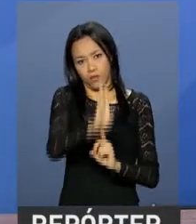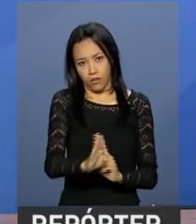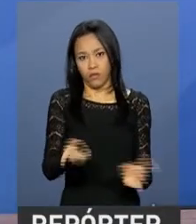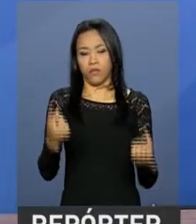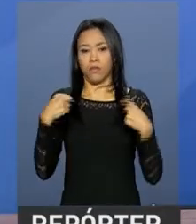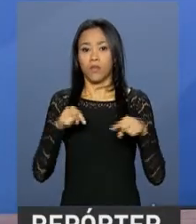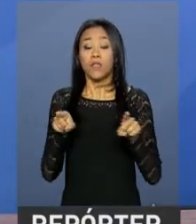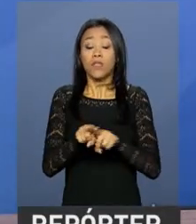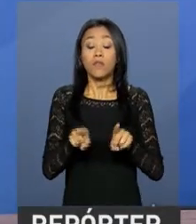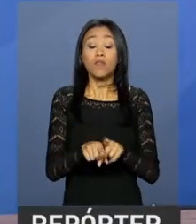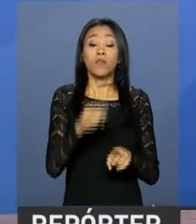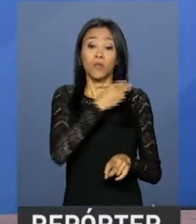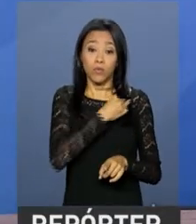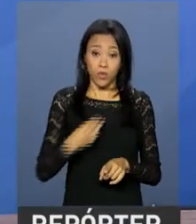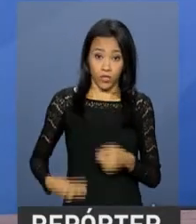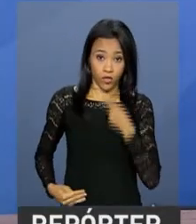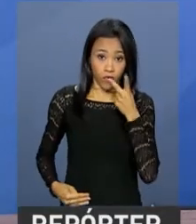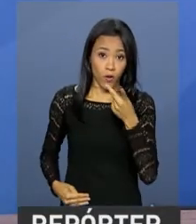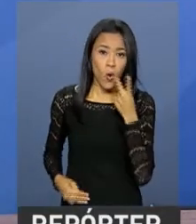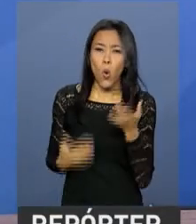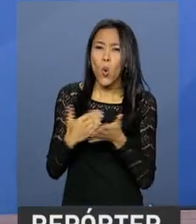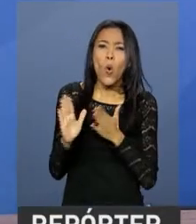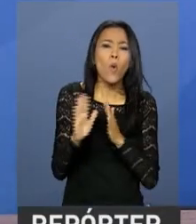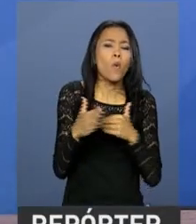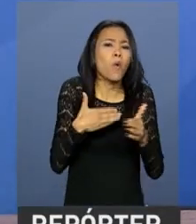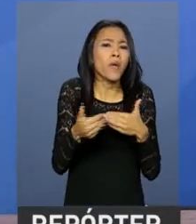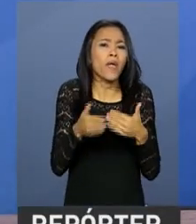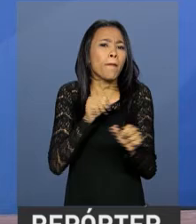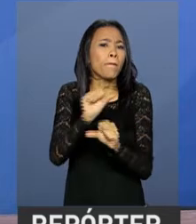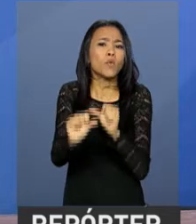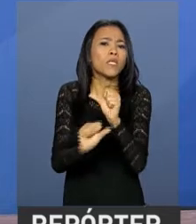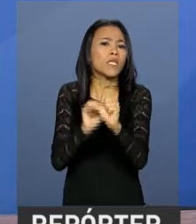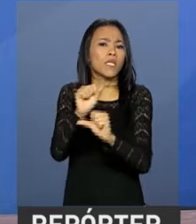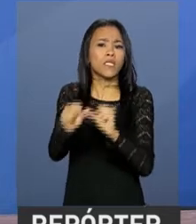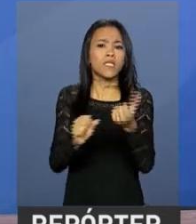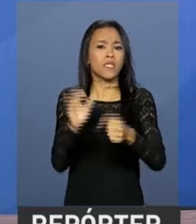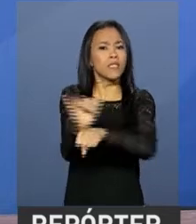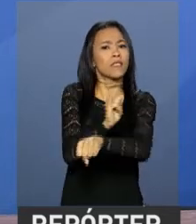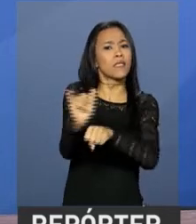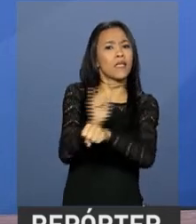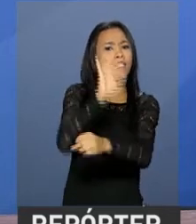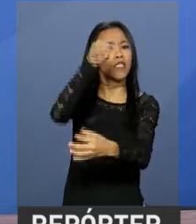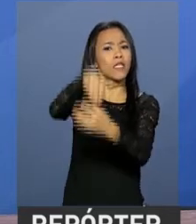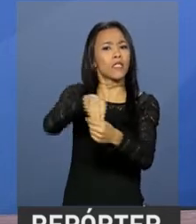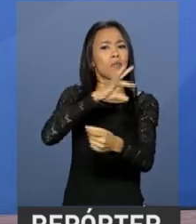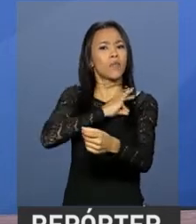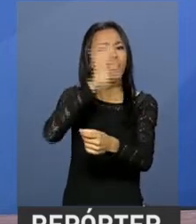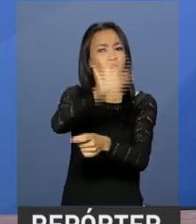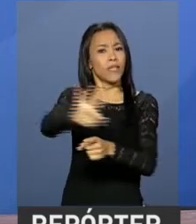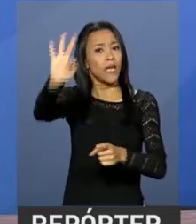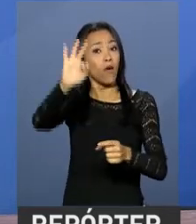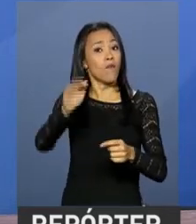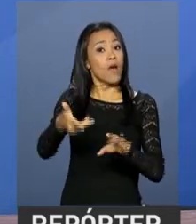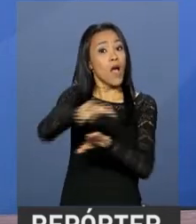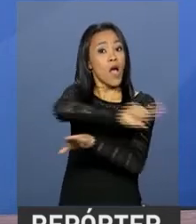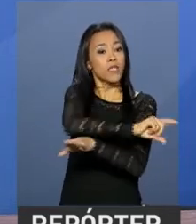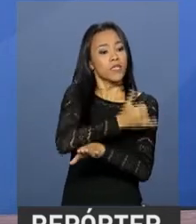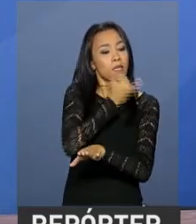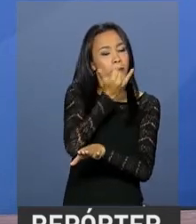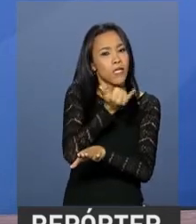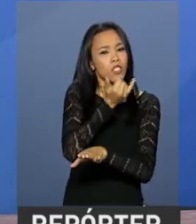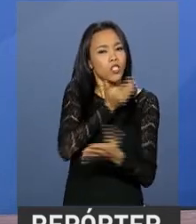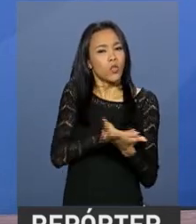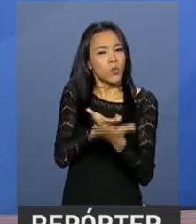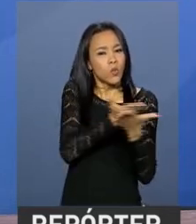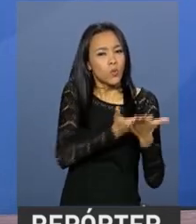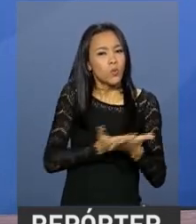disse que qualquer mudança na polícia federal inclusive na direção do órgão vai depender de um estudo e de uma conversa com